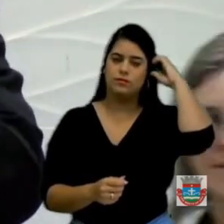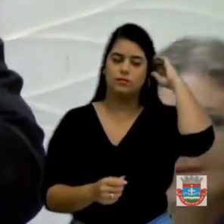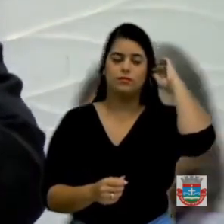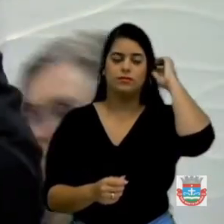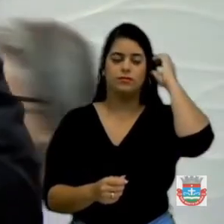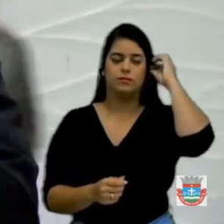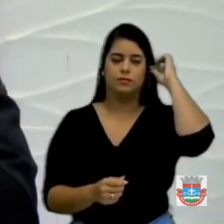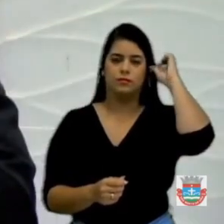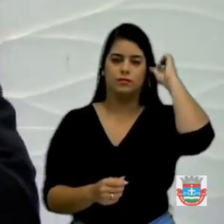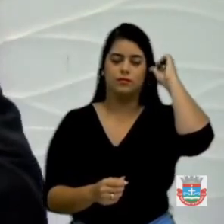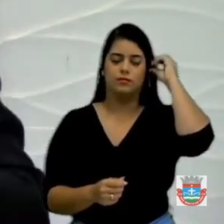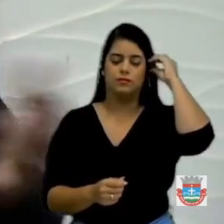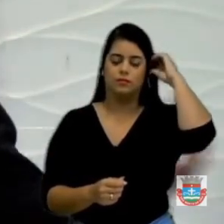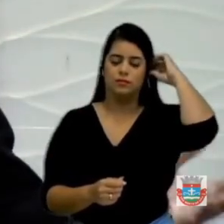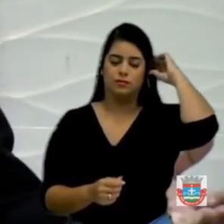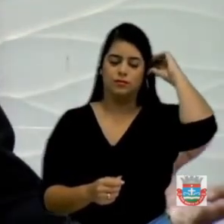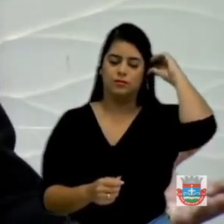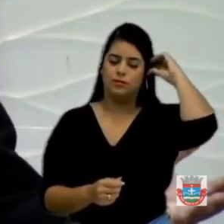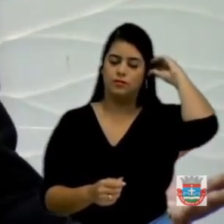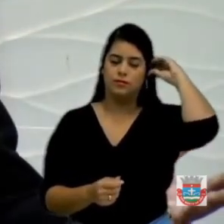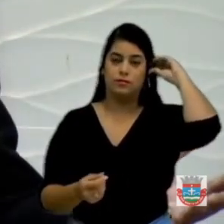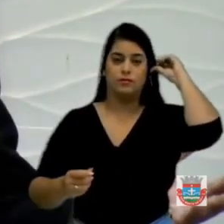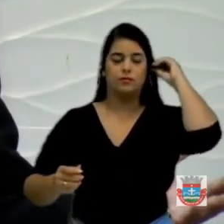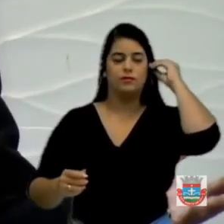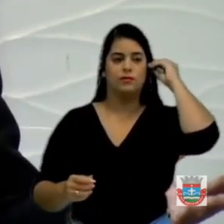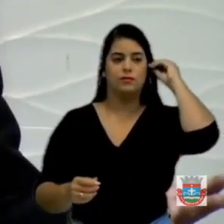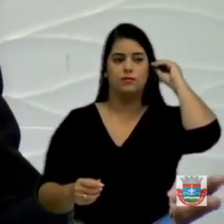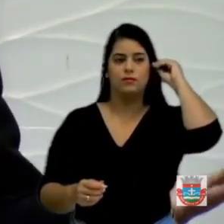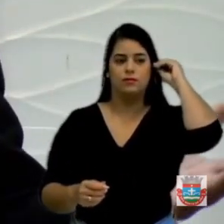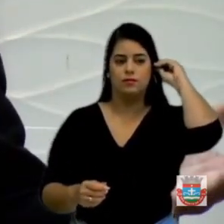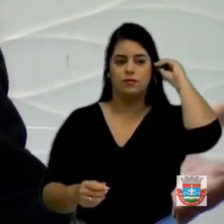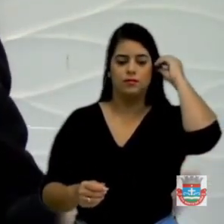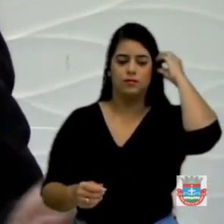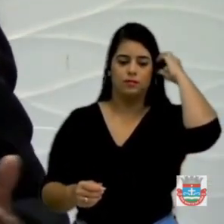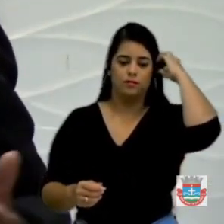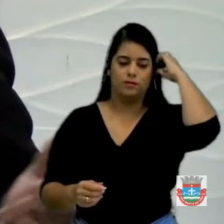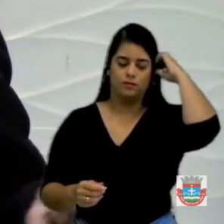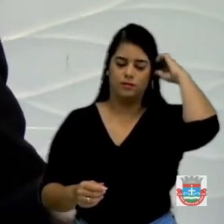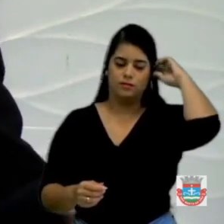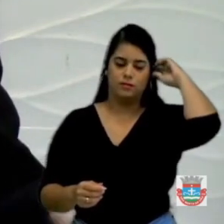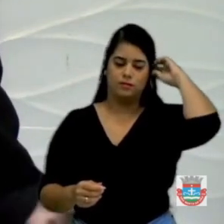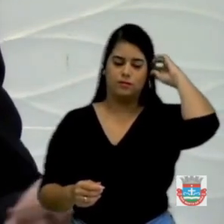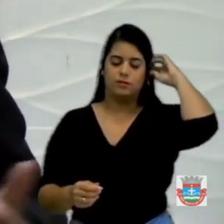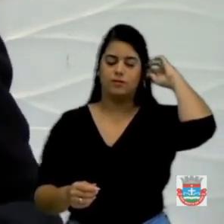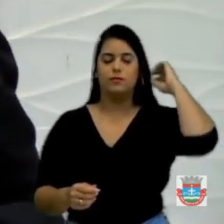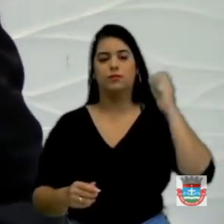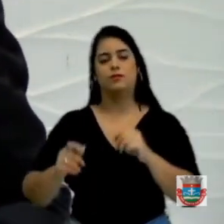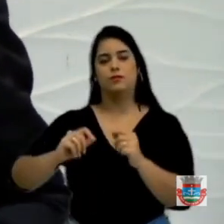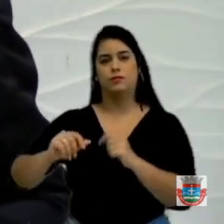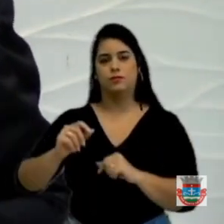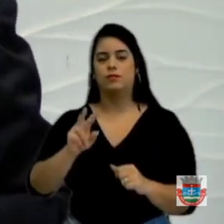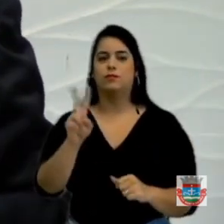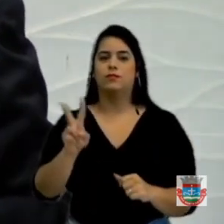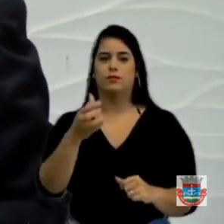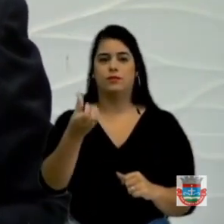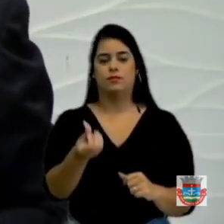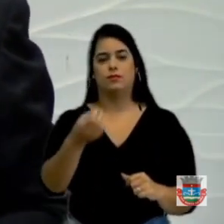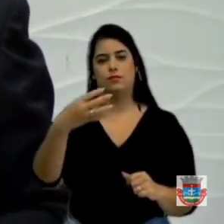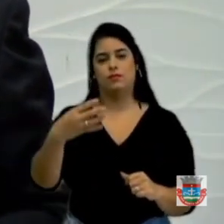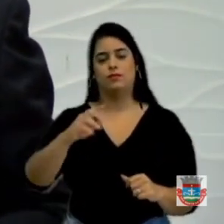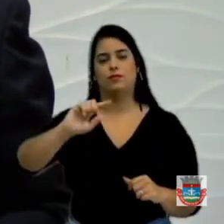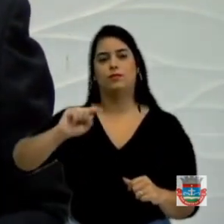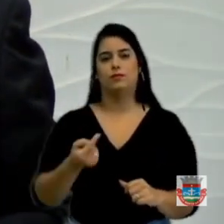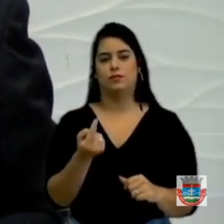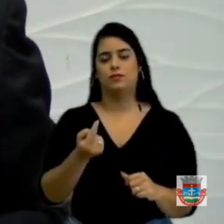a terceira. Isso é dinheiro público, né? Foi uma emenda no valor de R$64 mil, direcionado para a